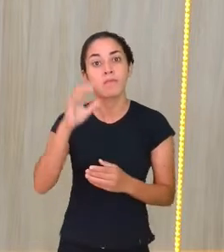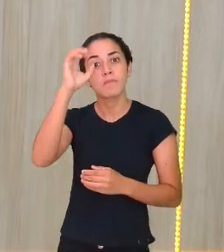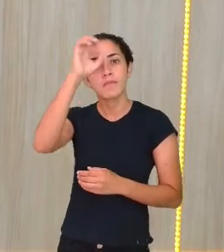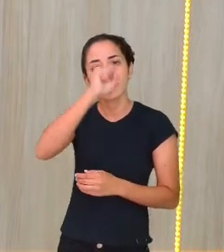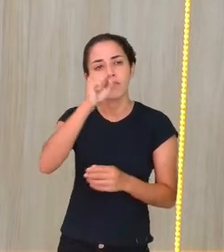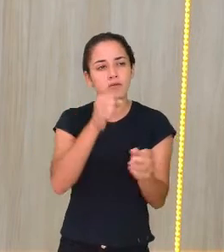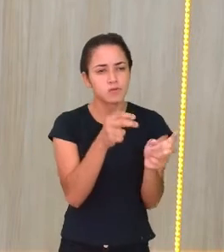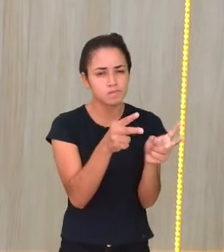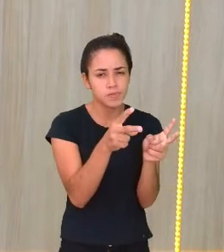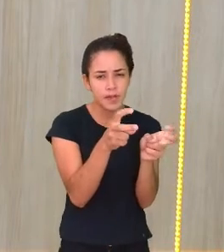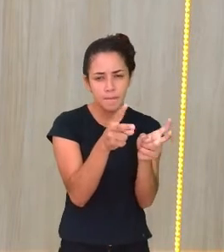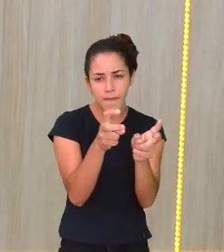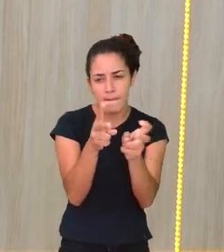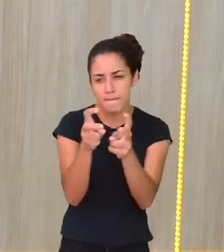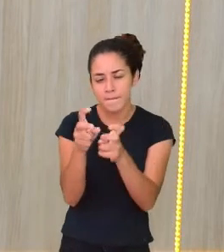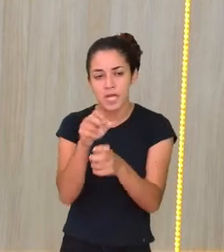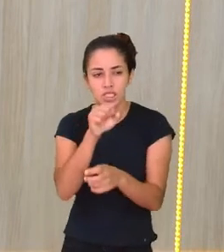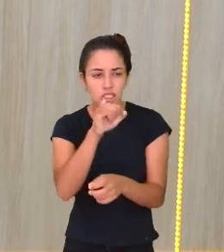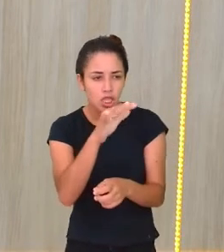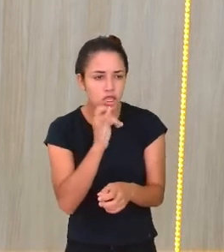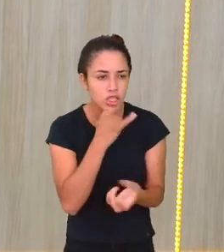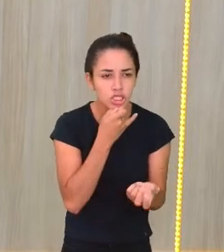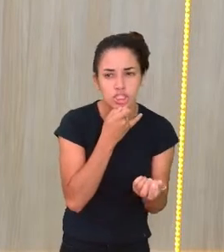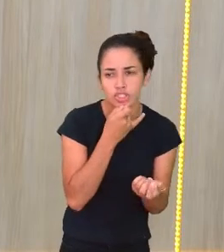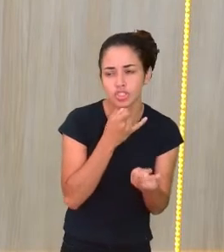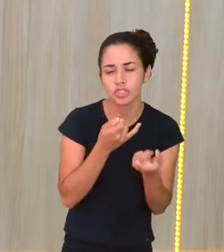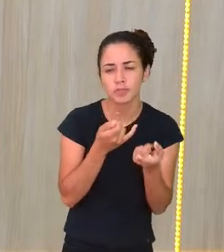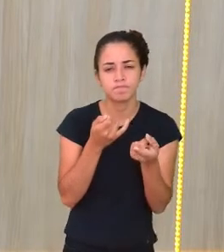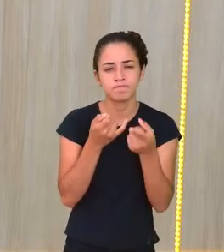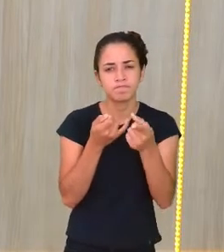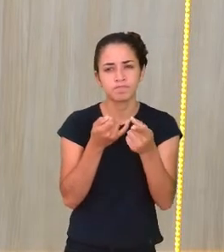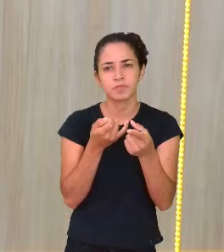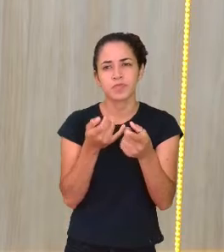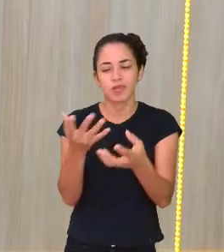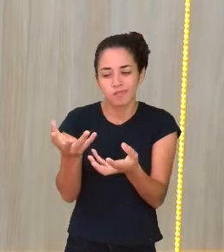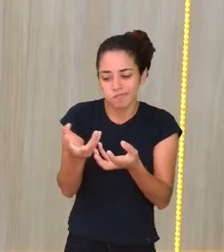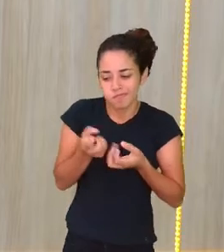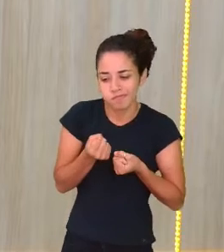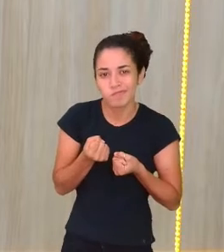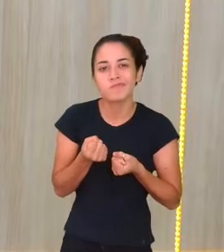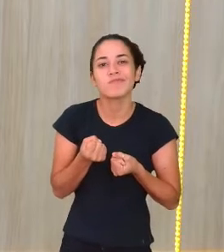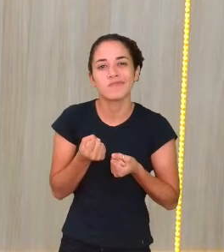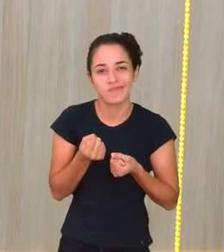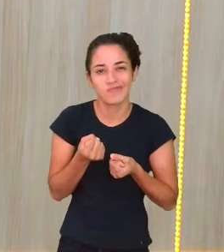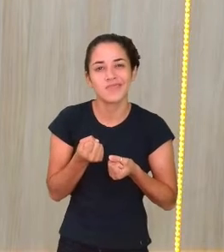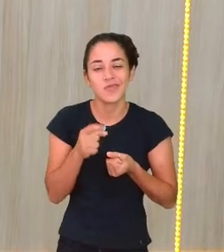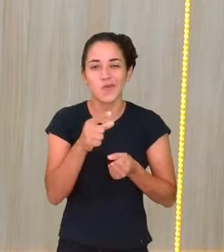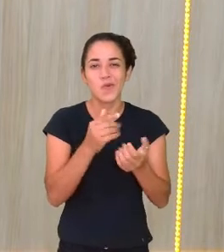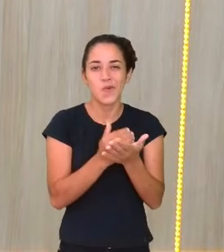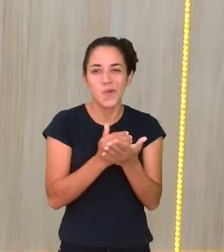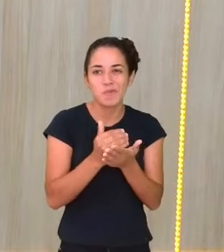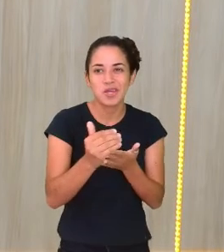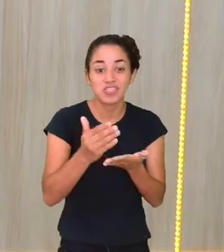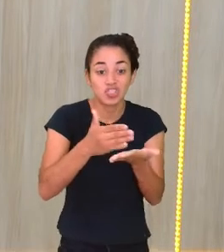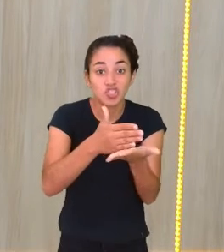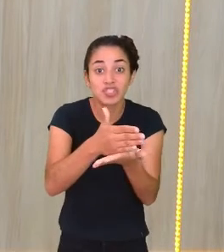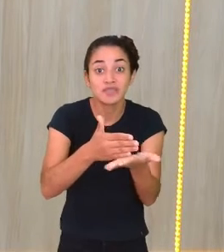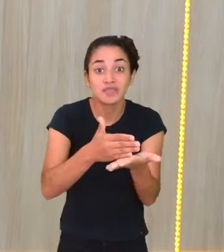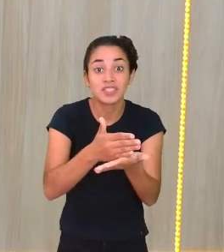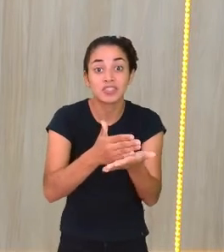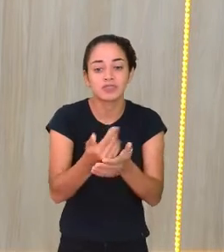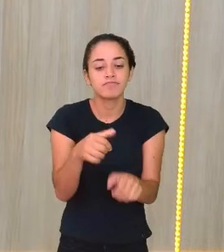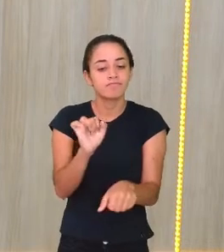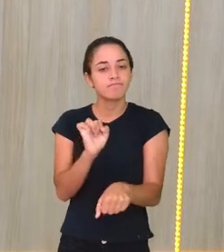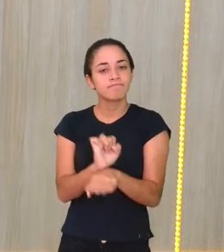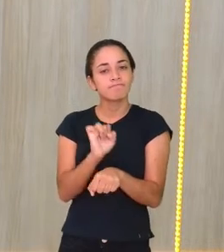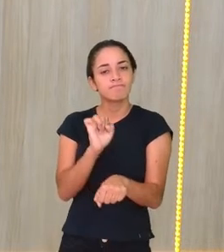a perceber se o outro está triste, se o outro está acolhendo. Eles começam também a dividir, a